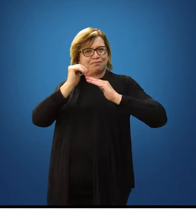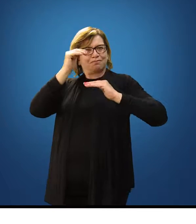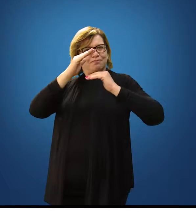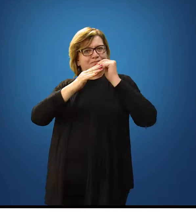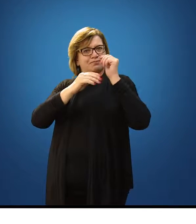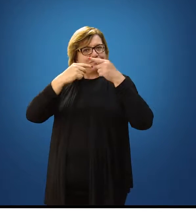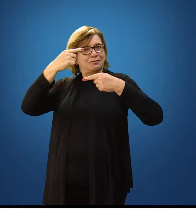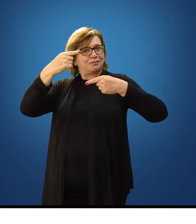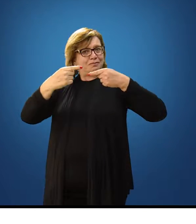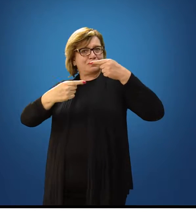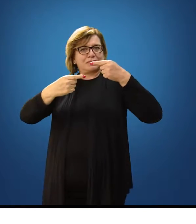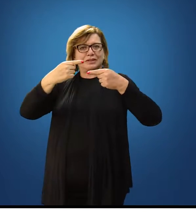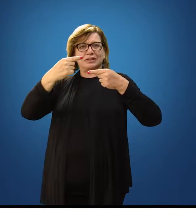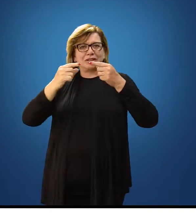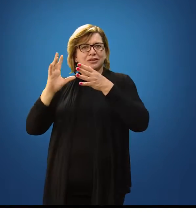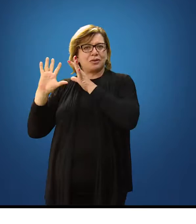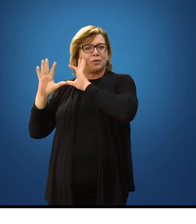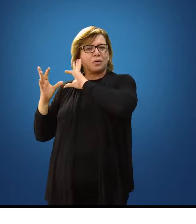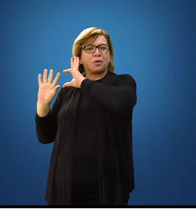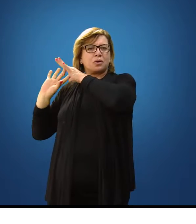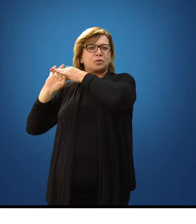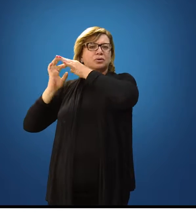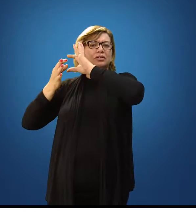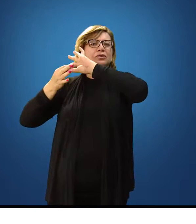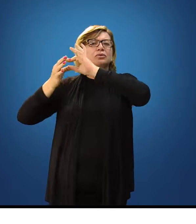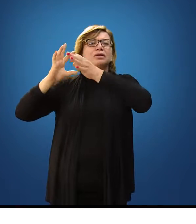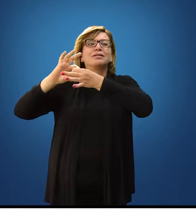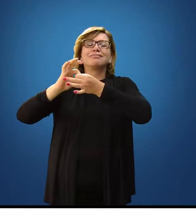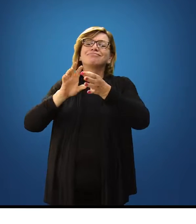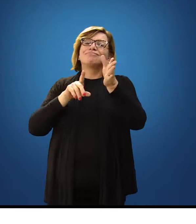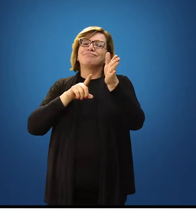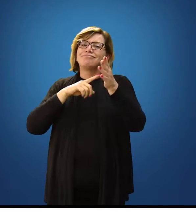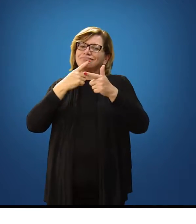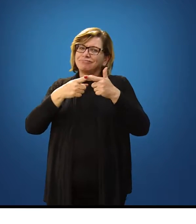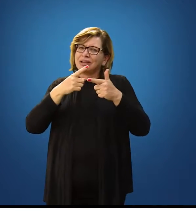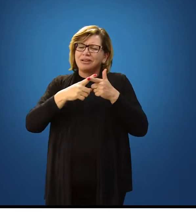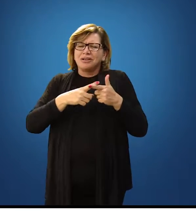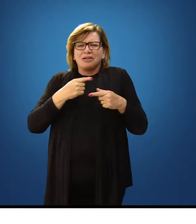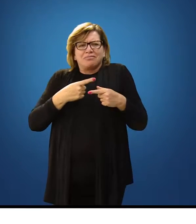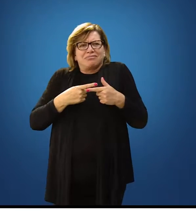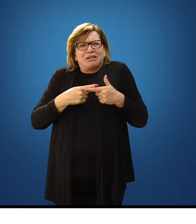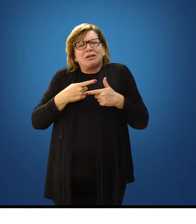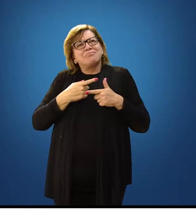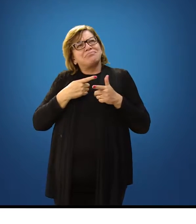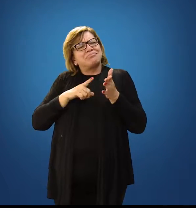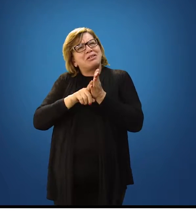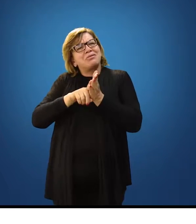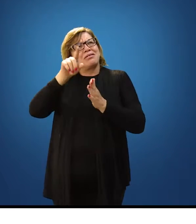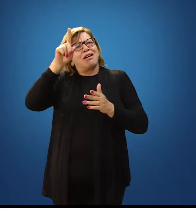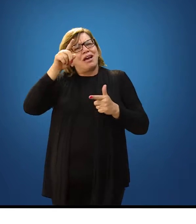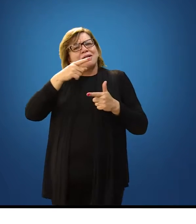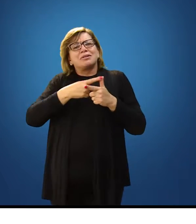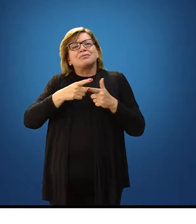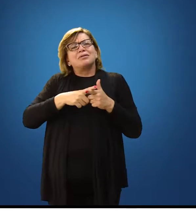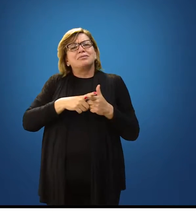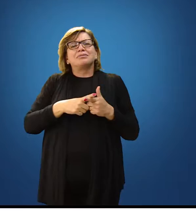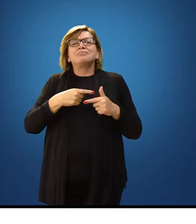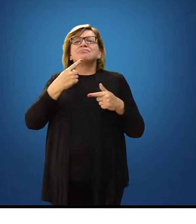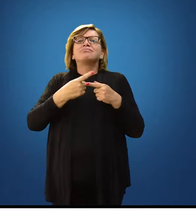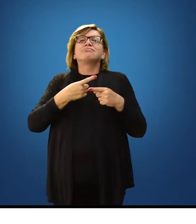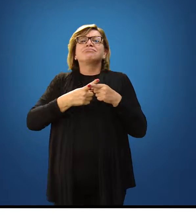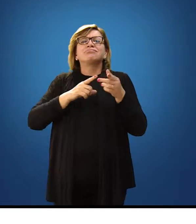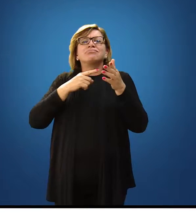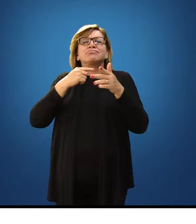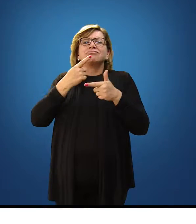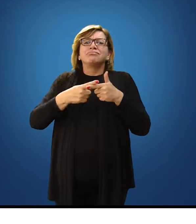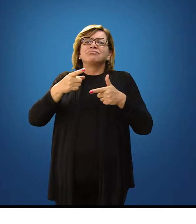uma discussão contextualizando o problema. Por que essa pergunta seria um problema? Por que é um problema de